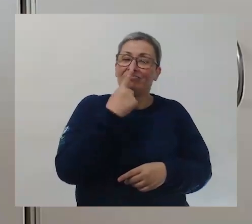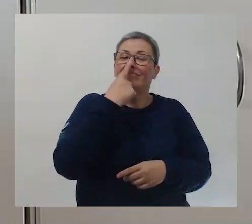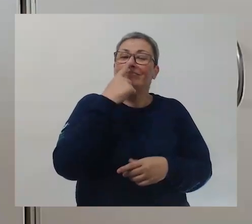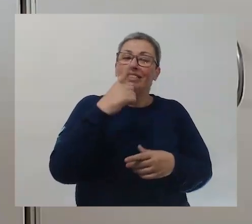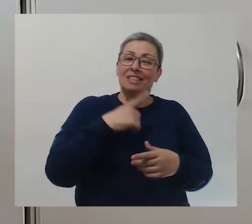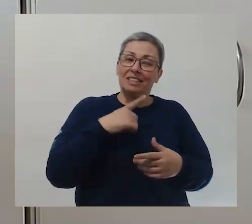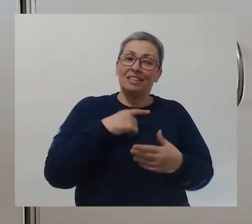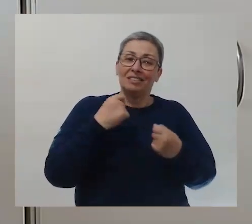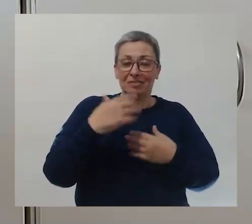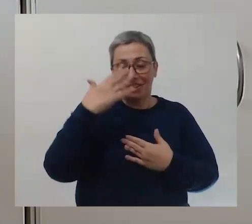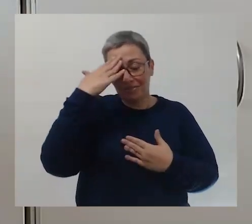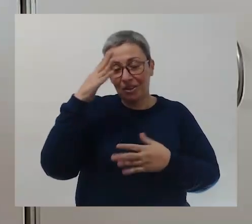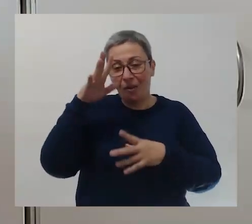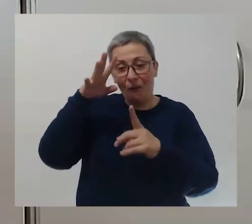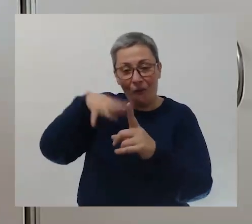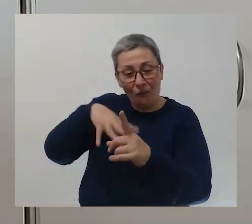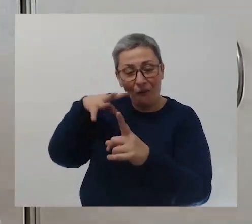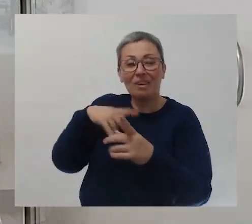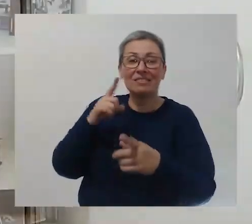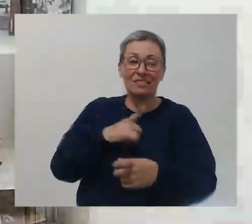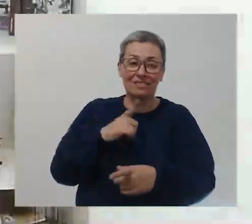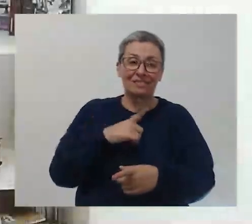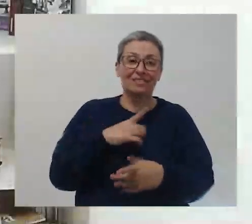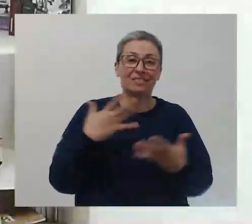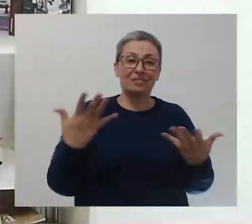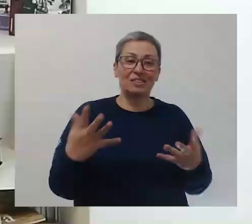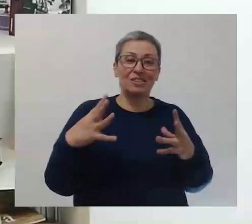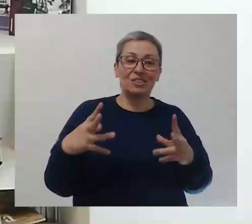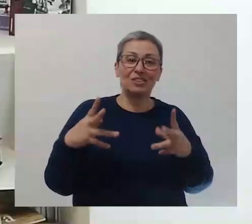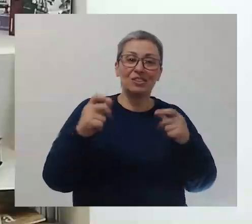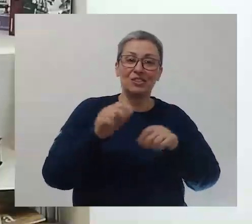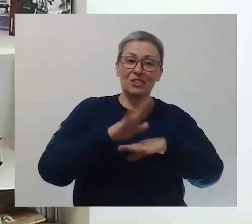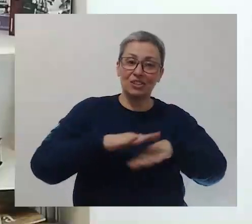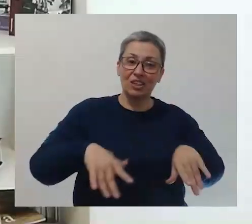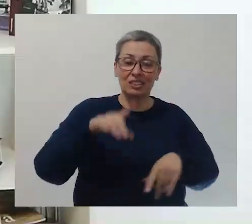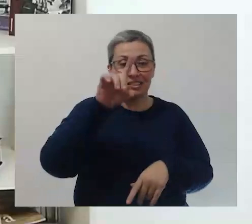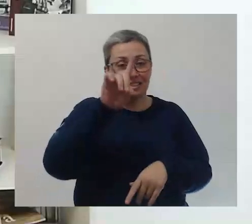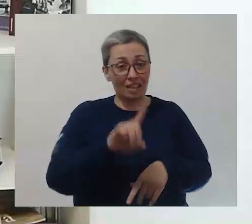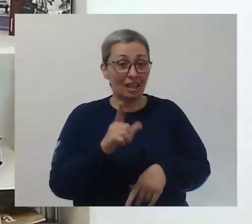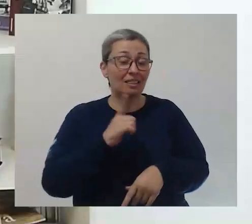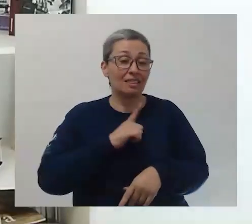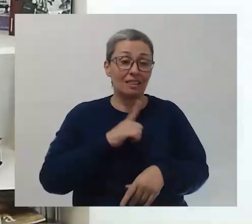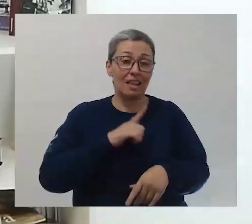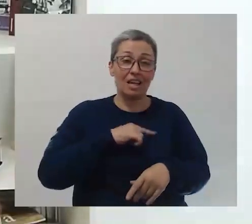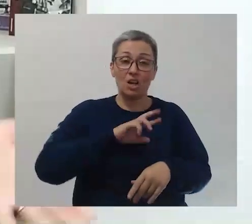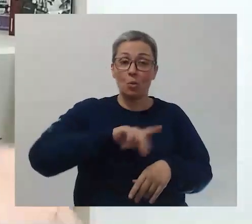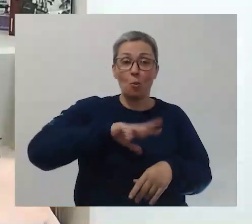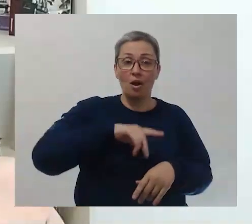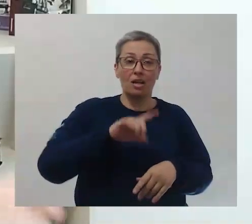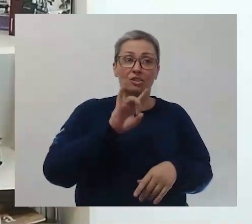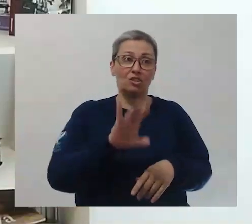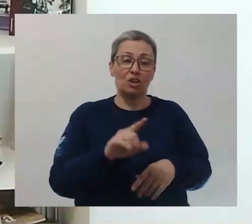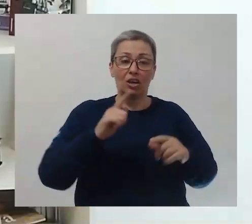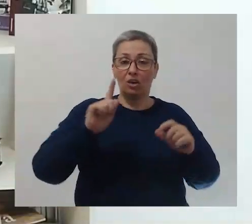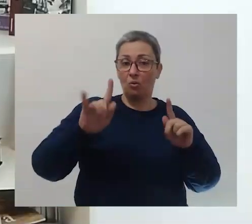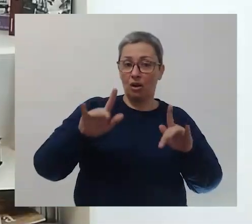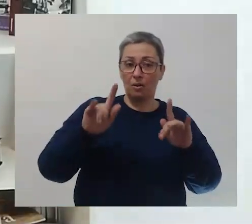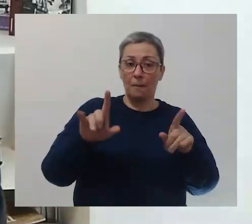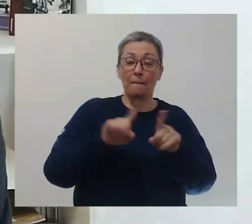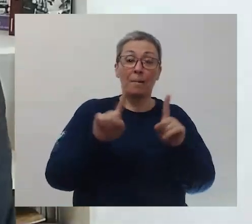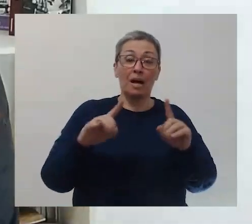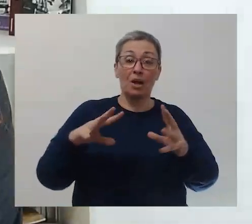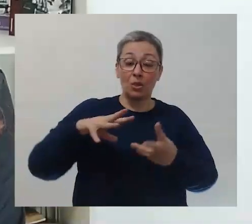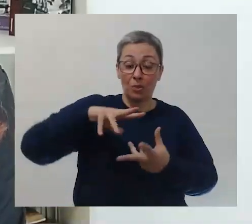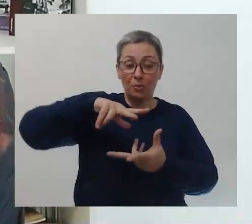Tem a nossa total admiração. Todas as crianças têm direitos. Não só as aqui de Guarulhos, mas sim